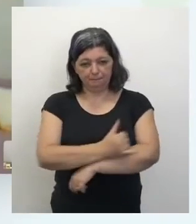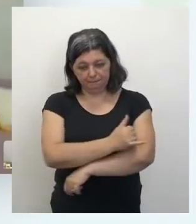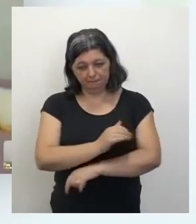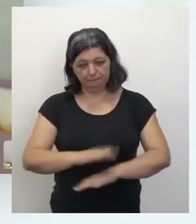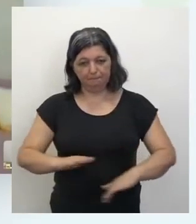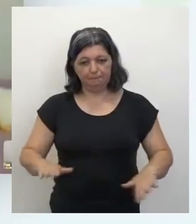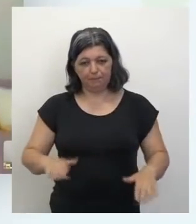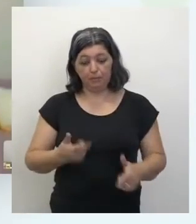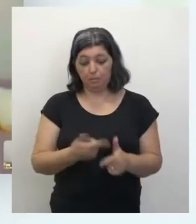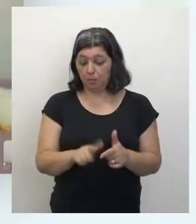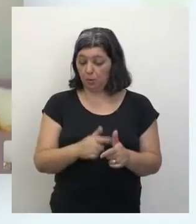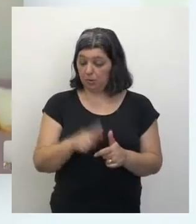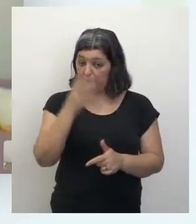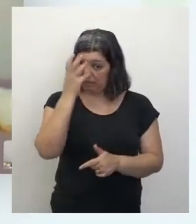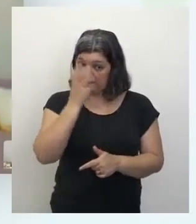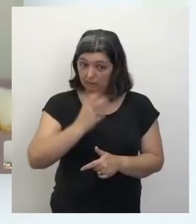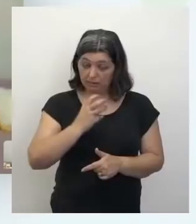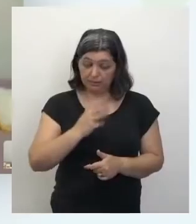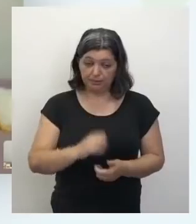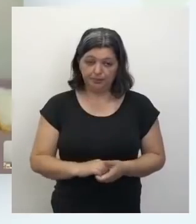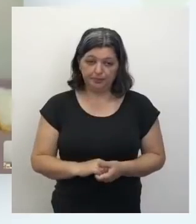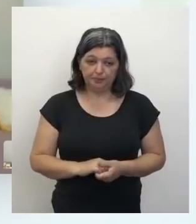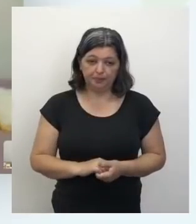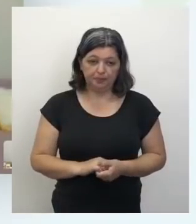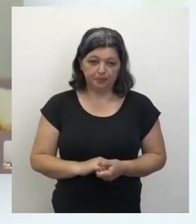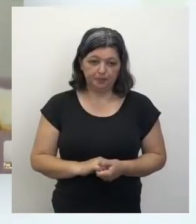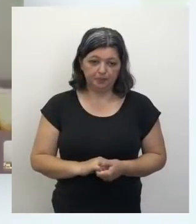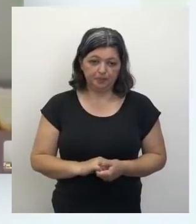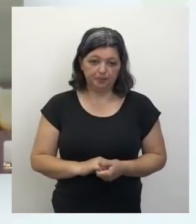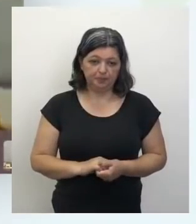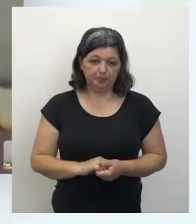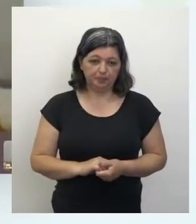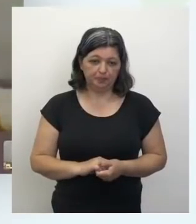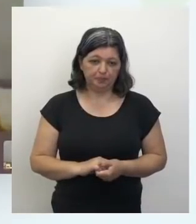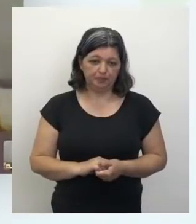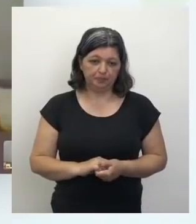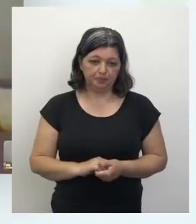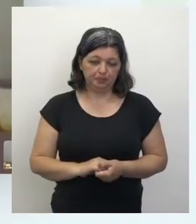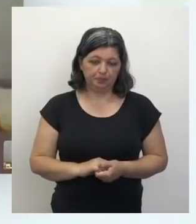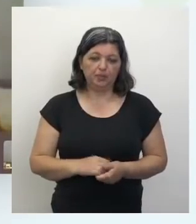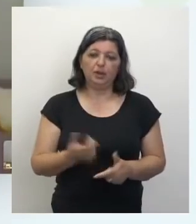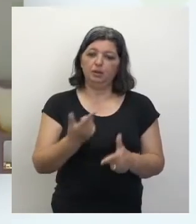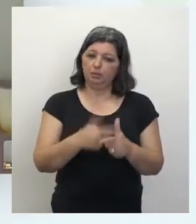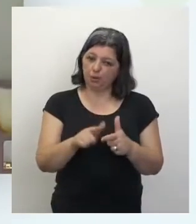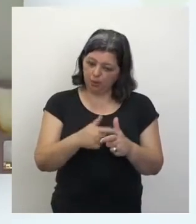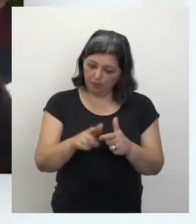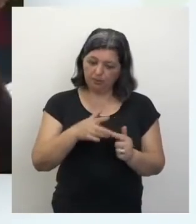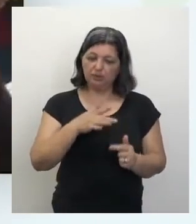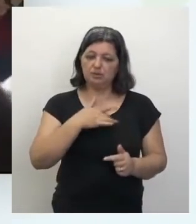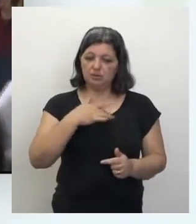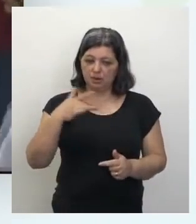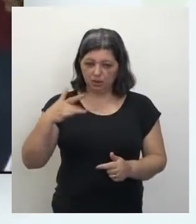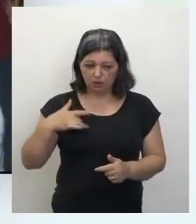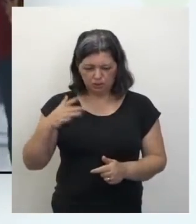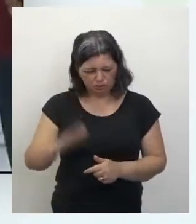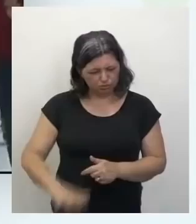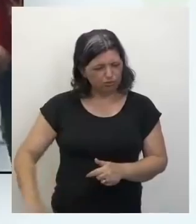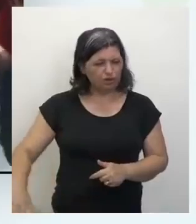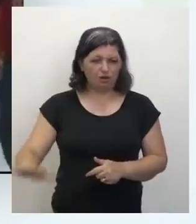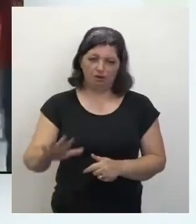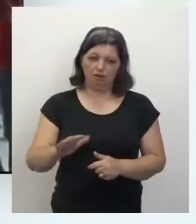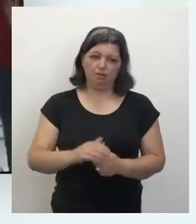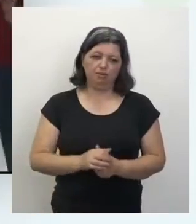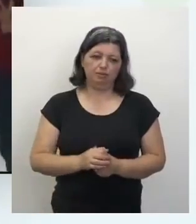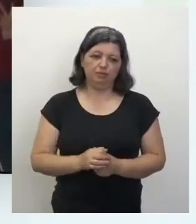problema sério, que é considerado uma questão de saúde pública, porque é um problema multifatorial